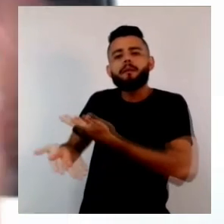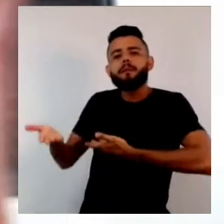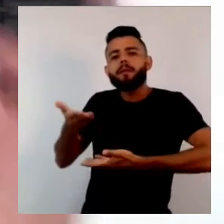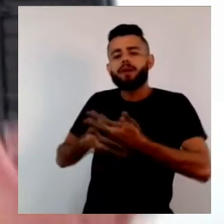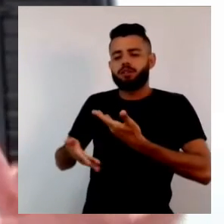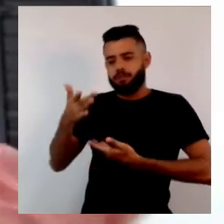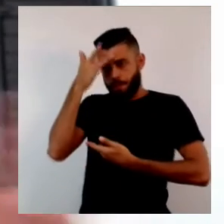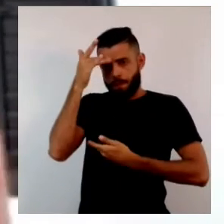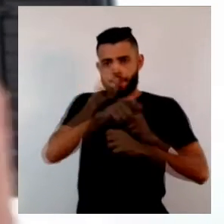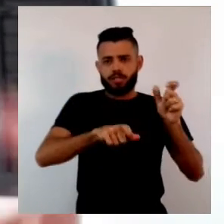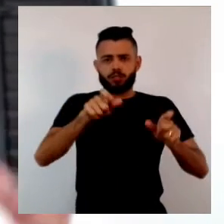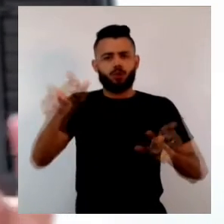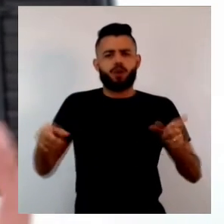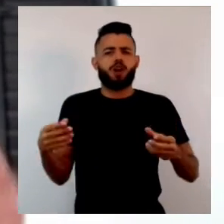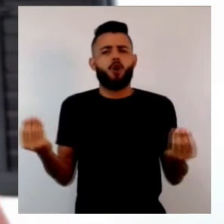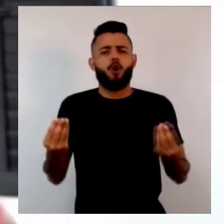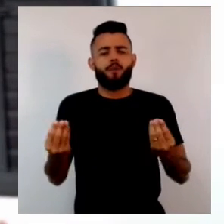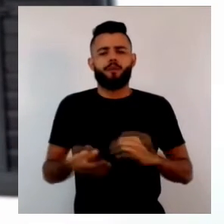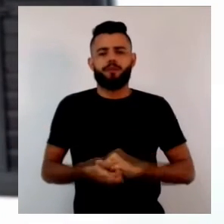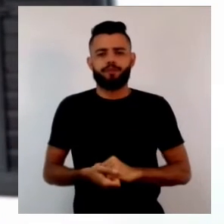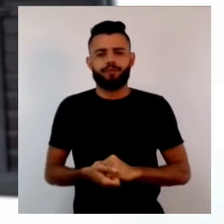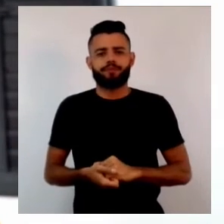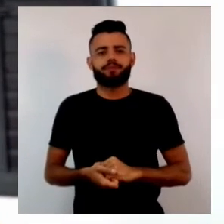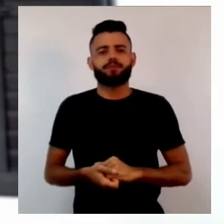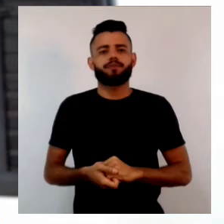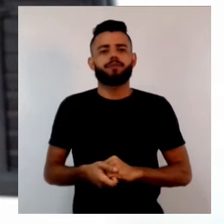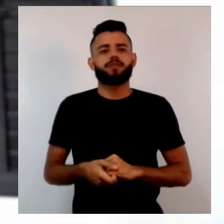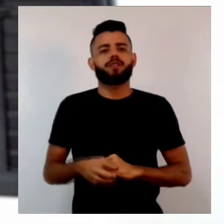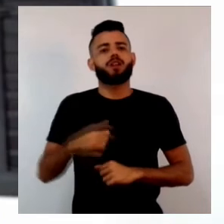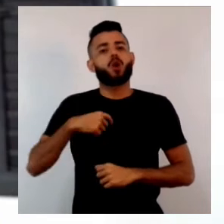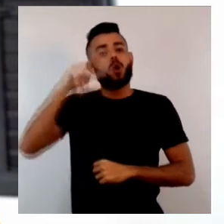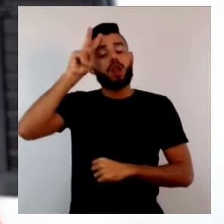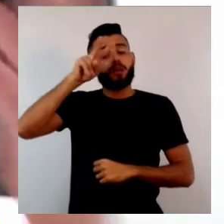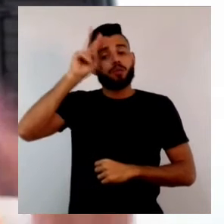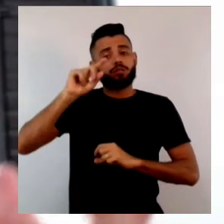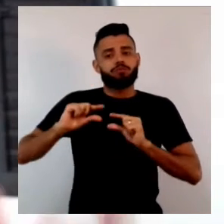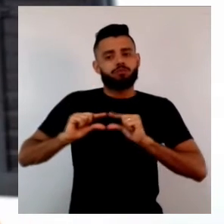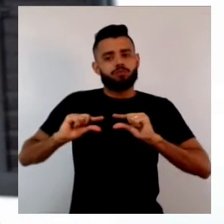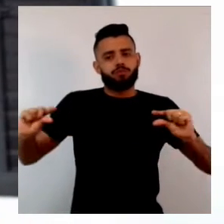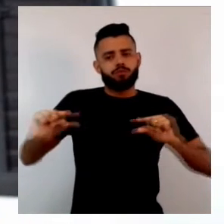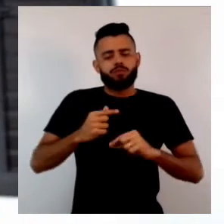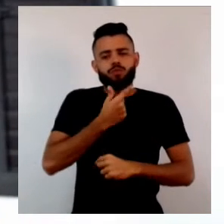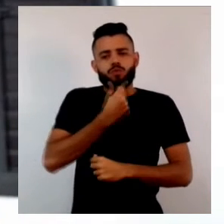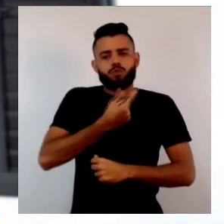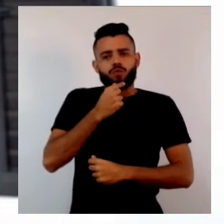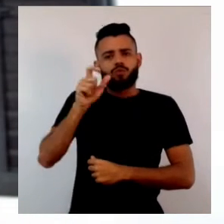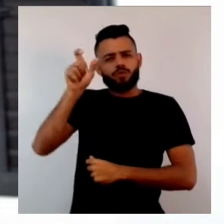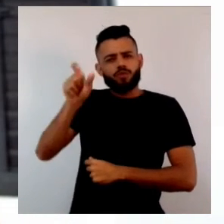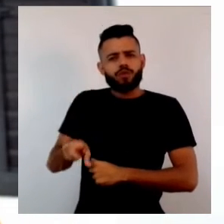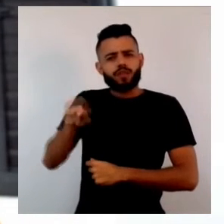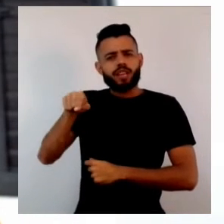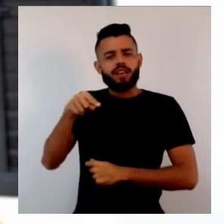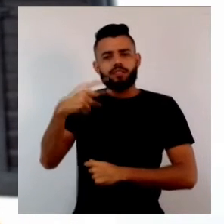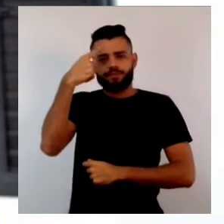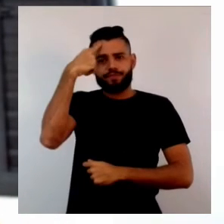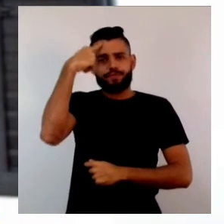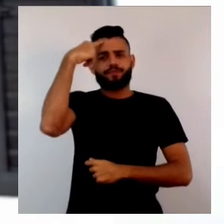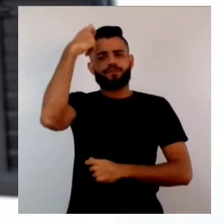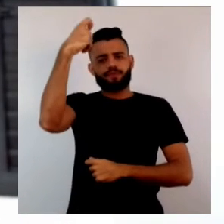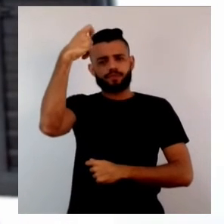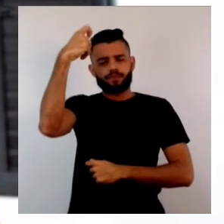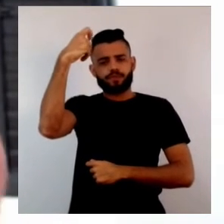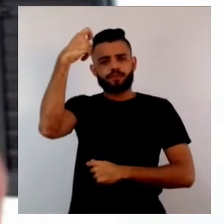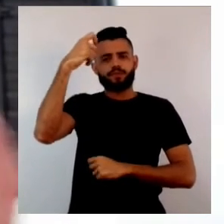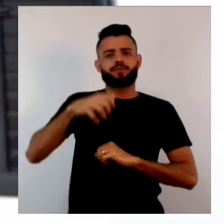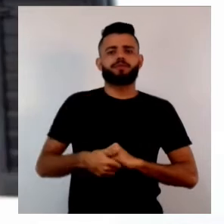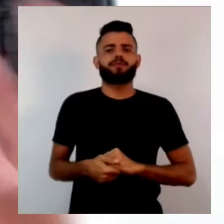de de lembrar de uma colocação de um cara que é um dos idealizadores da negritude,